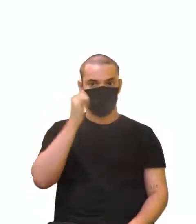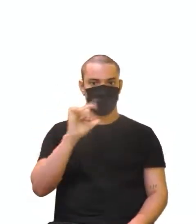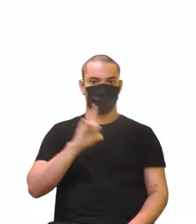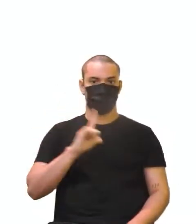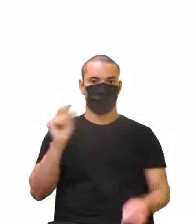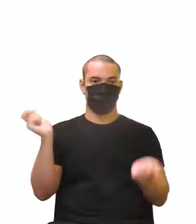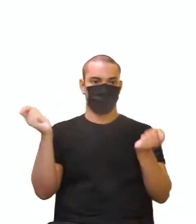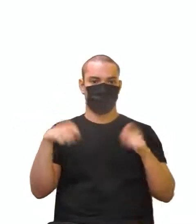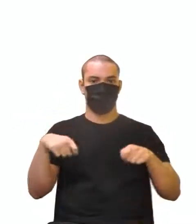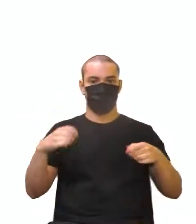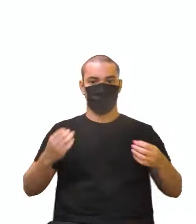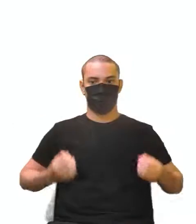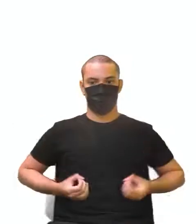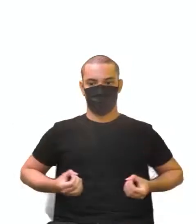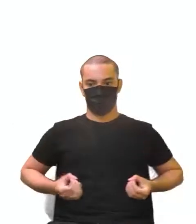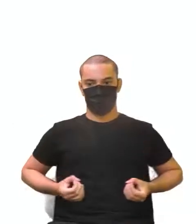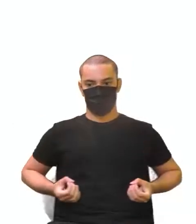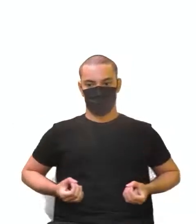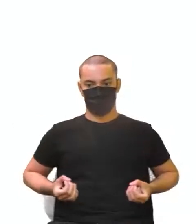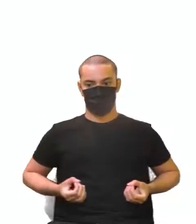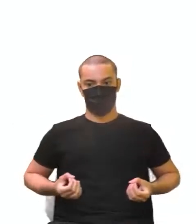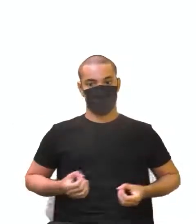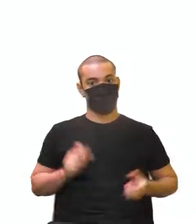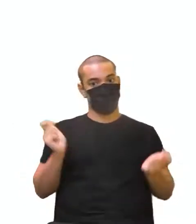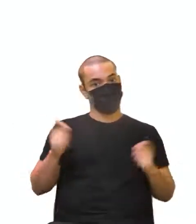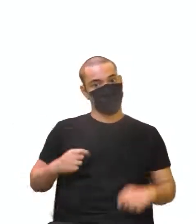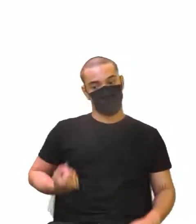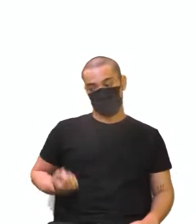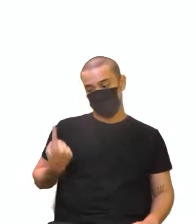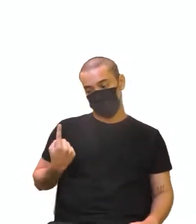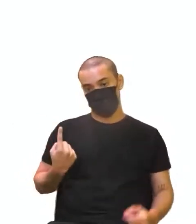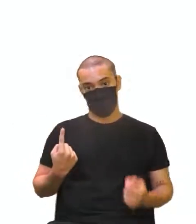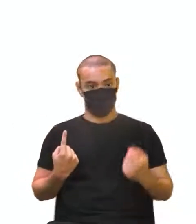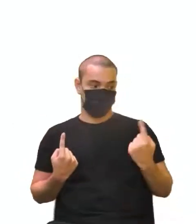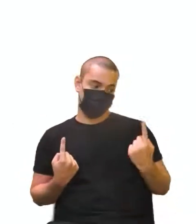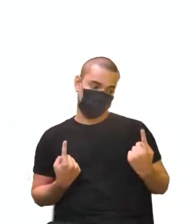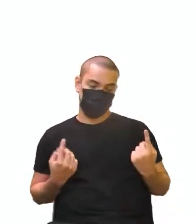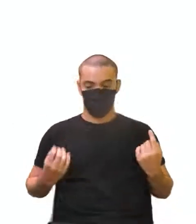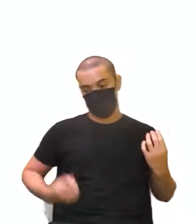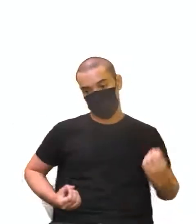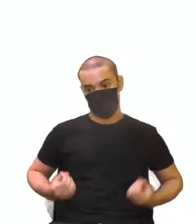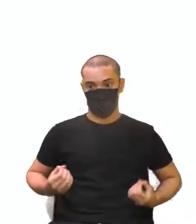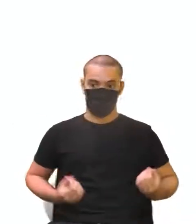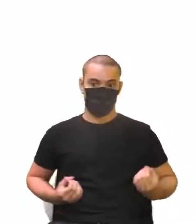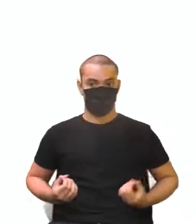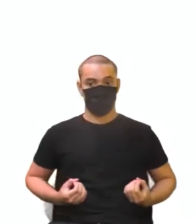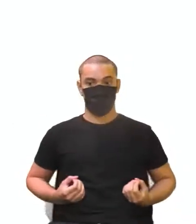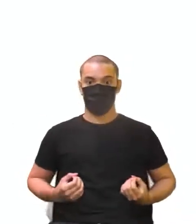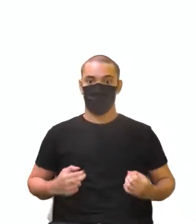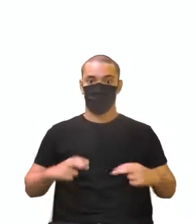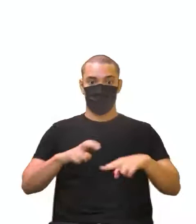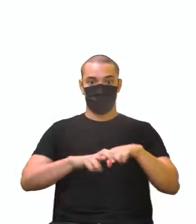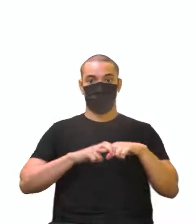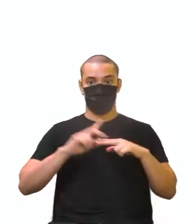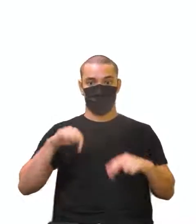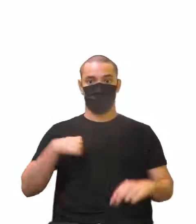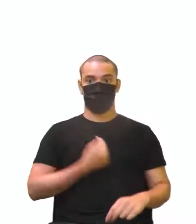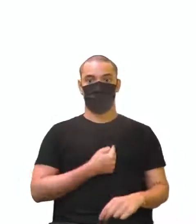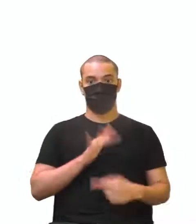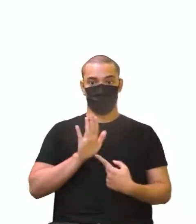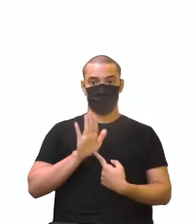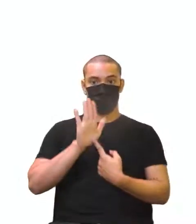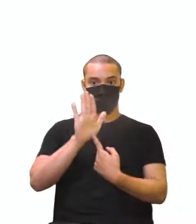ovários. Então, elas vão estar ovulando ou de um ou do outro, do lado direito ou do lado esquerdo. Por isso que aí a gente tem na